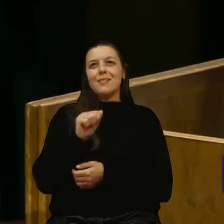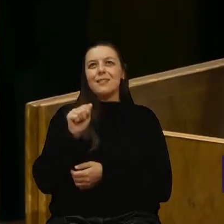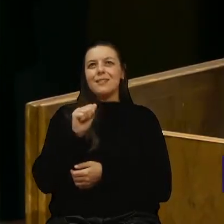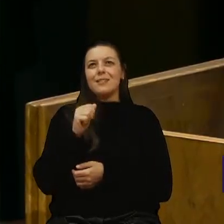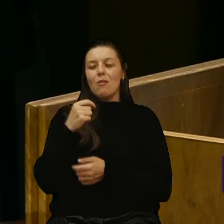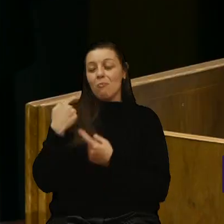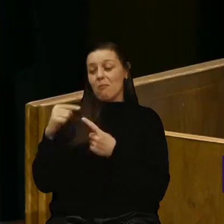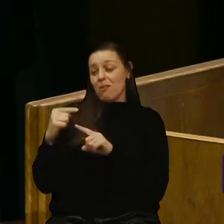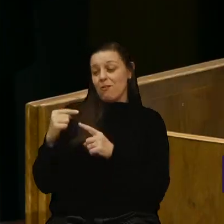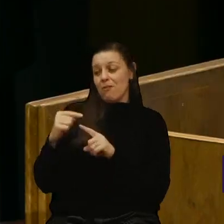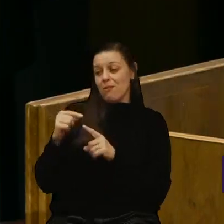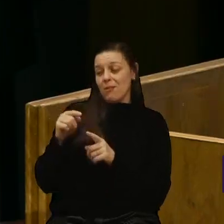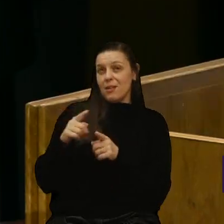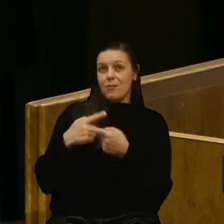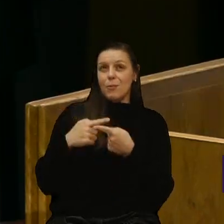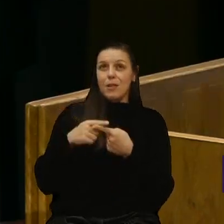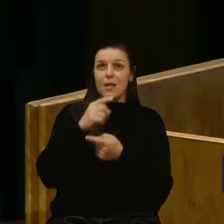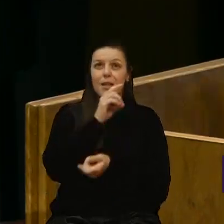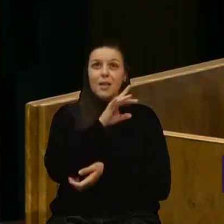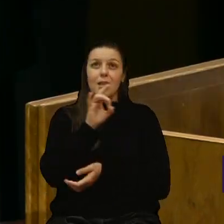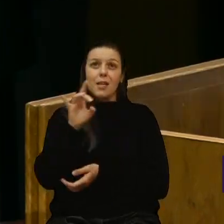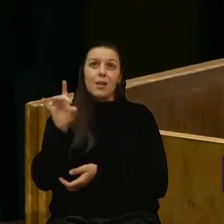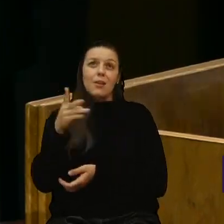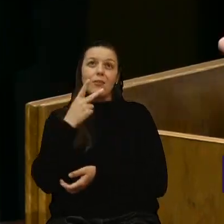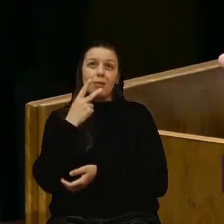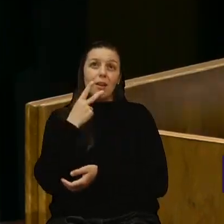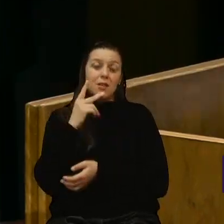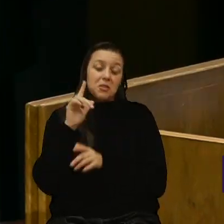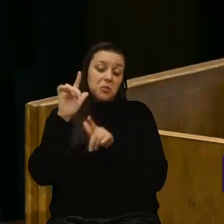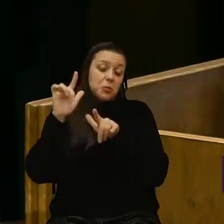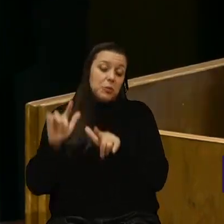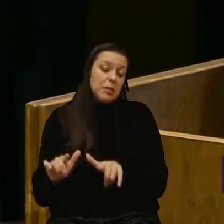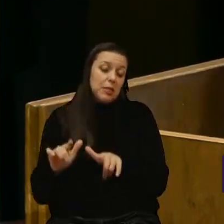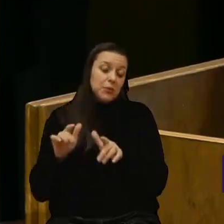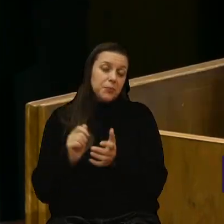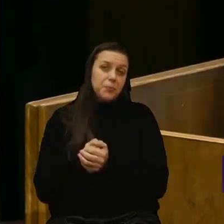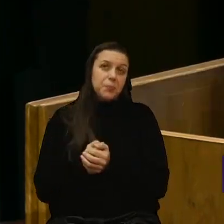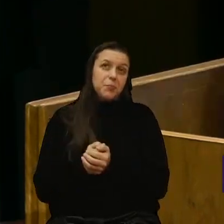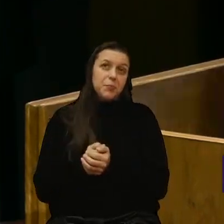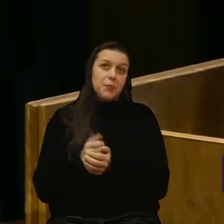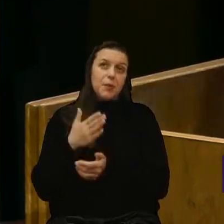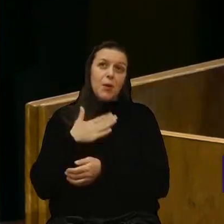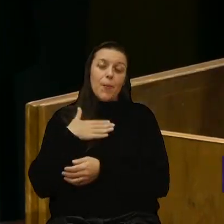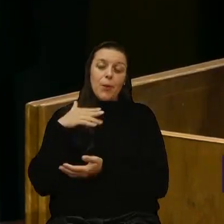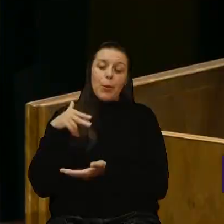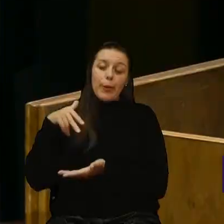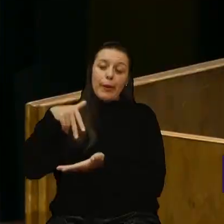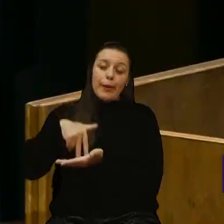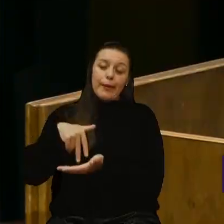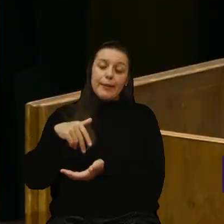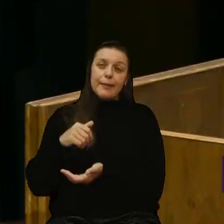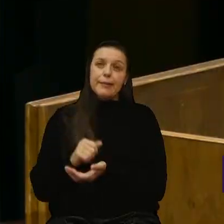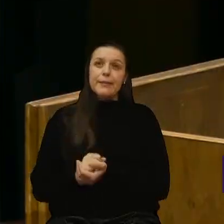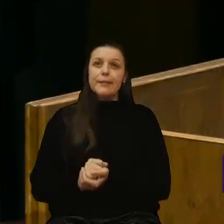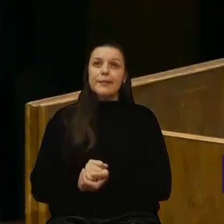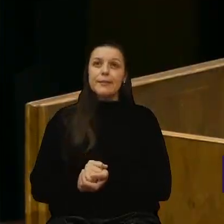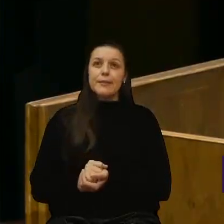provoca, porque cada um fala do seu lugar, né? E o meu lugar é de